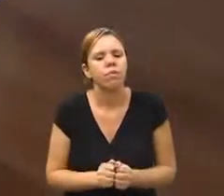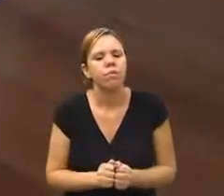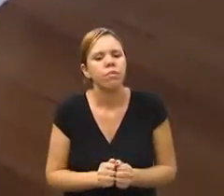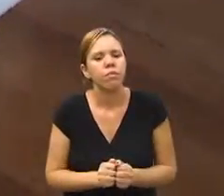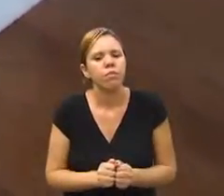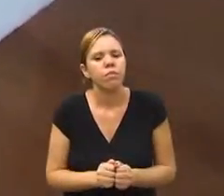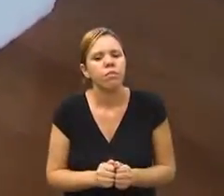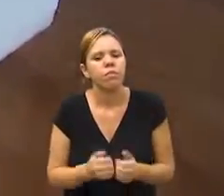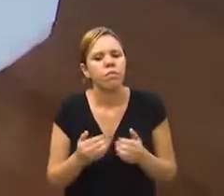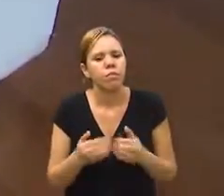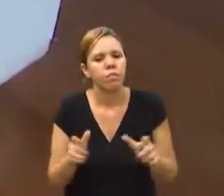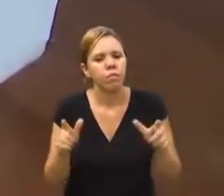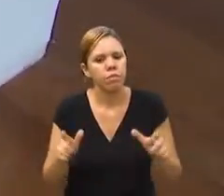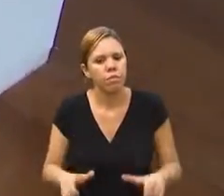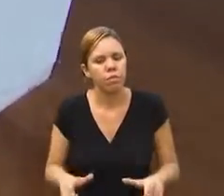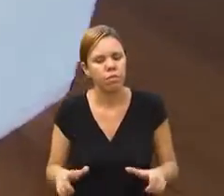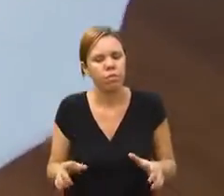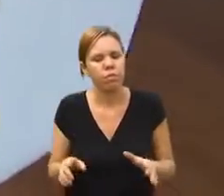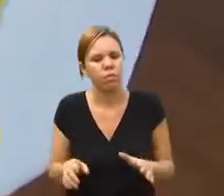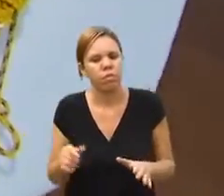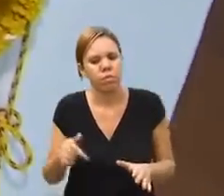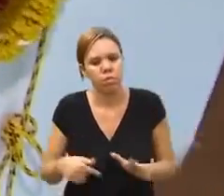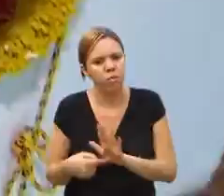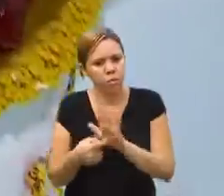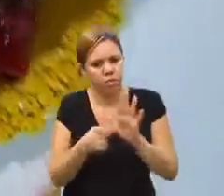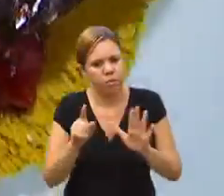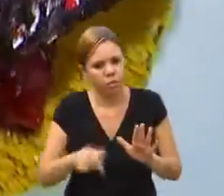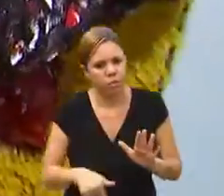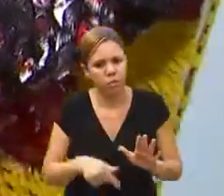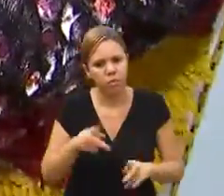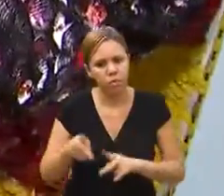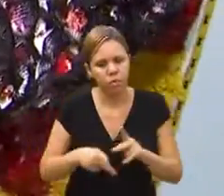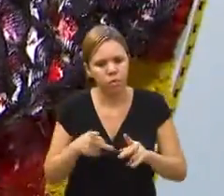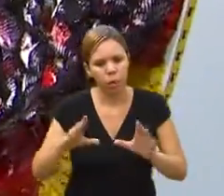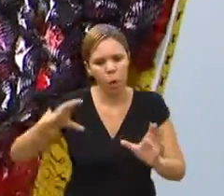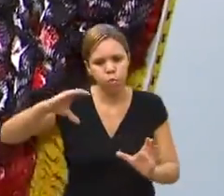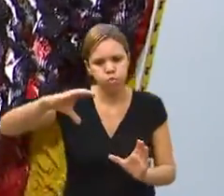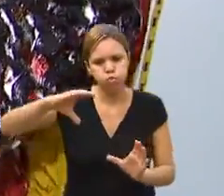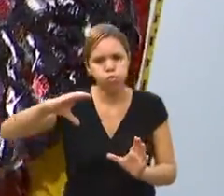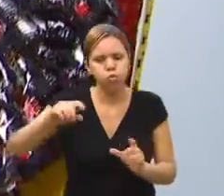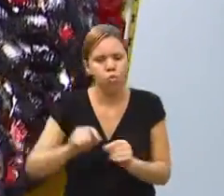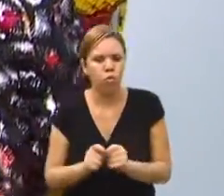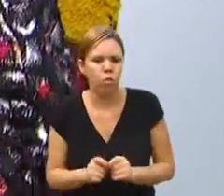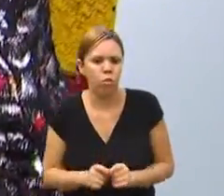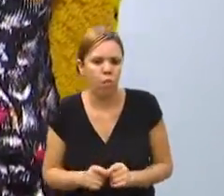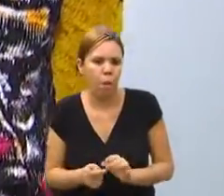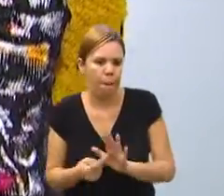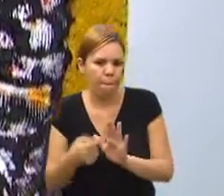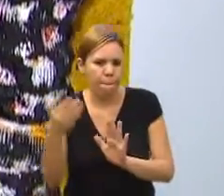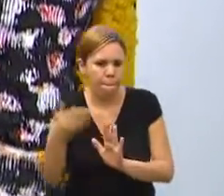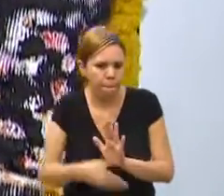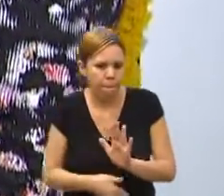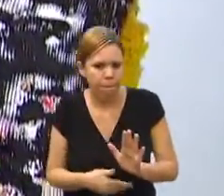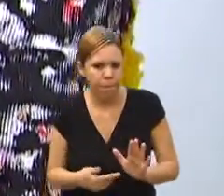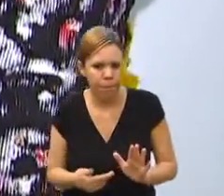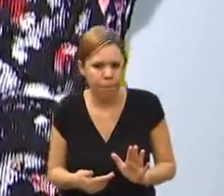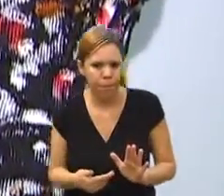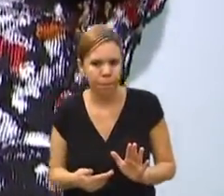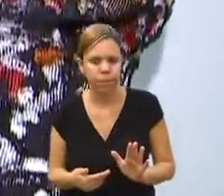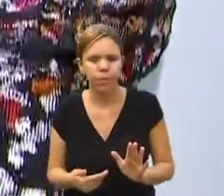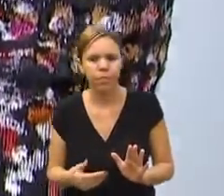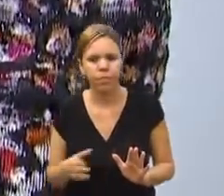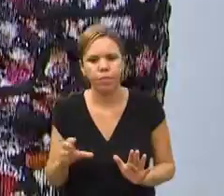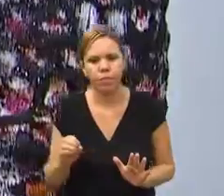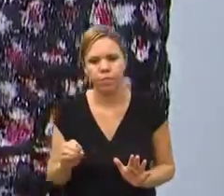instalação do Mobile. E aqui eu vou estar também retratando essa coisa da fobia. É uma colônia, né? Tentei retratar essa colônia